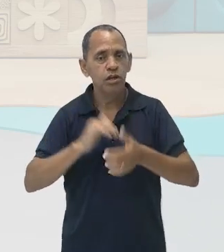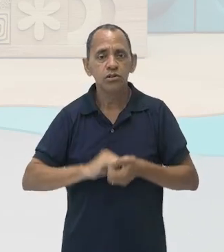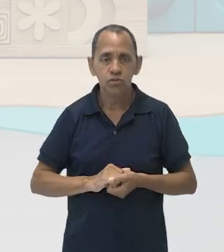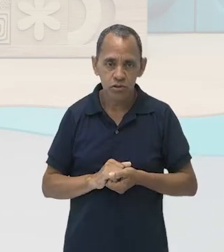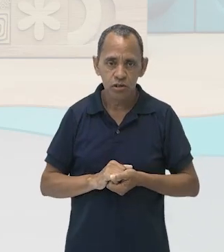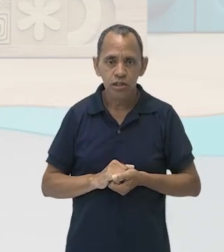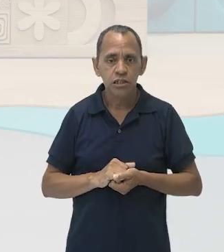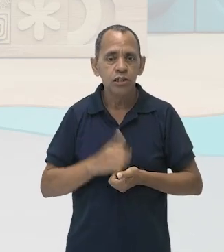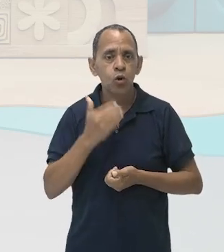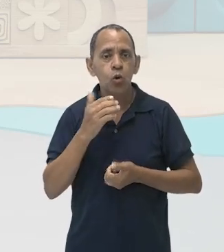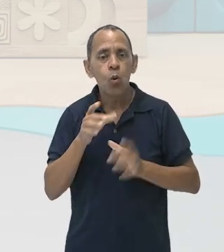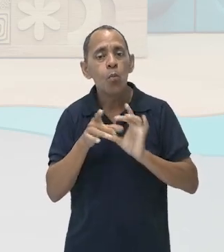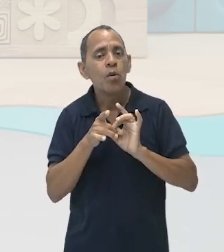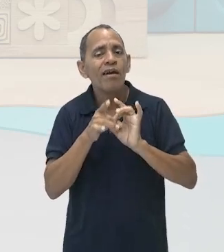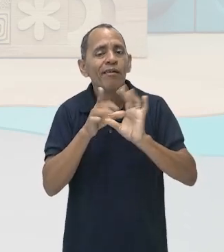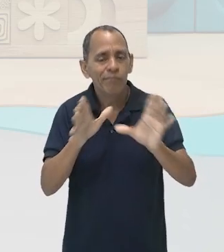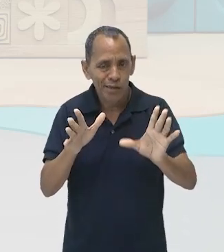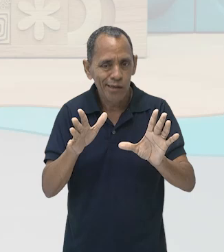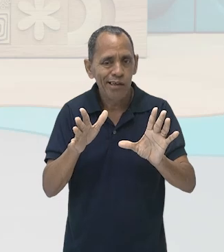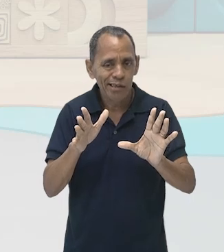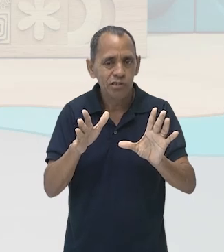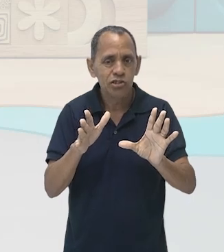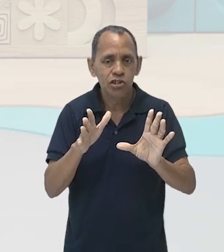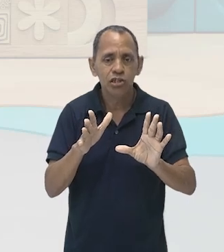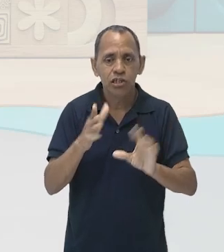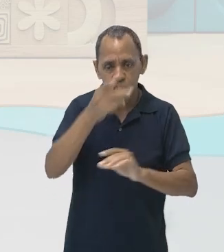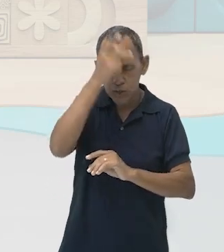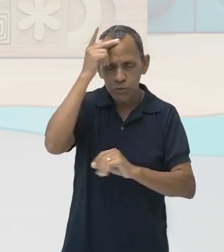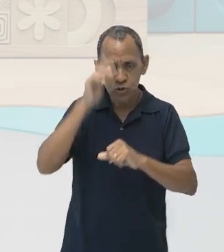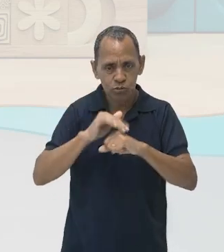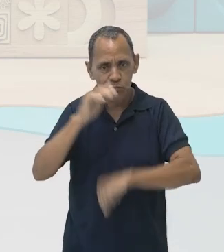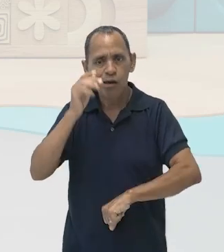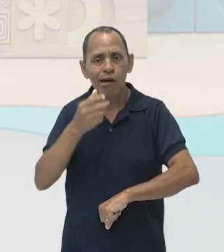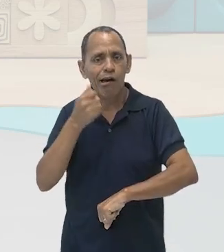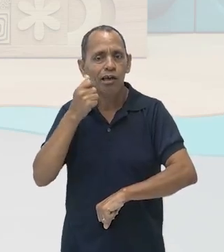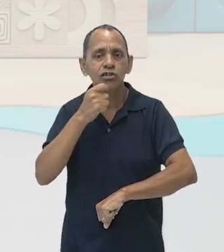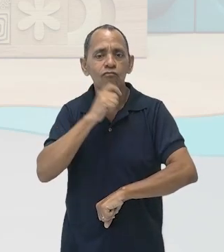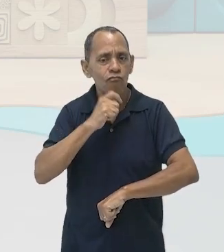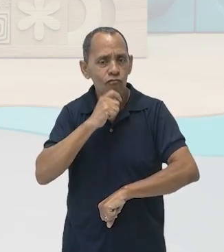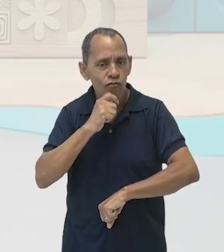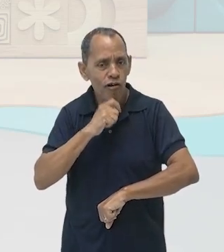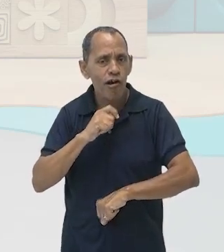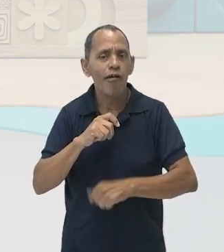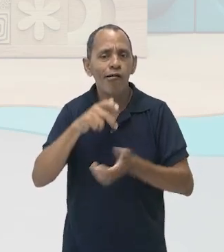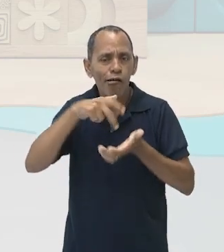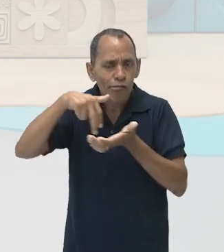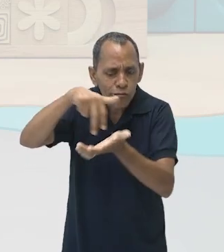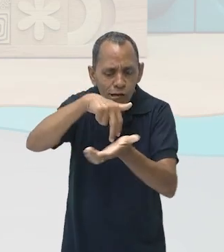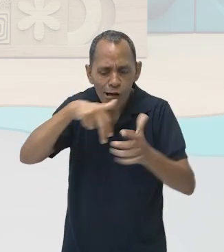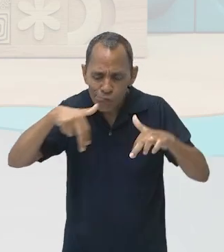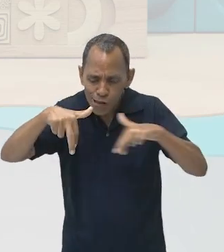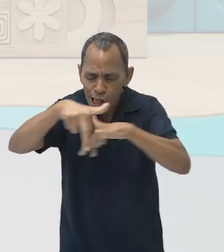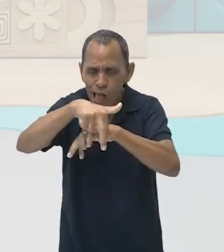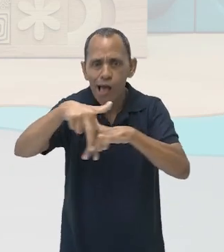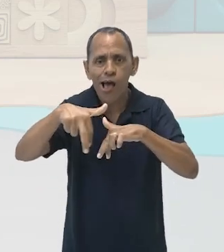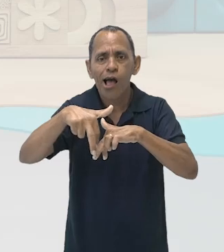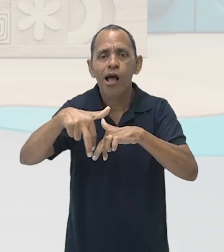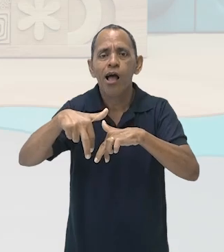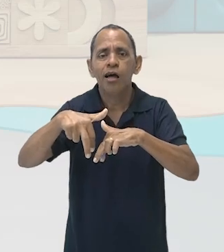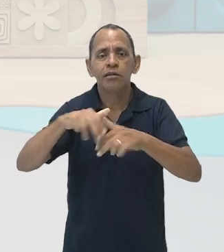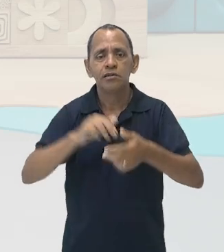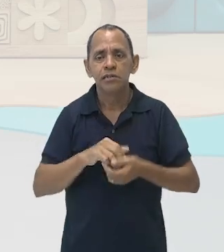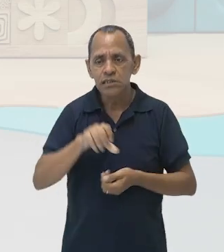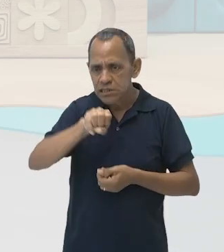de preconceito acabou. Se antes vocês olhavam para um casal de idosos dançando e sentiam um